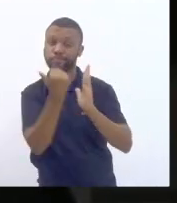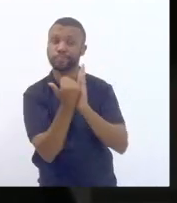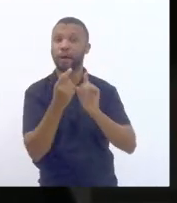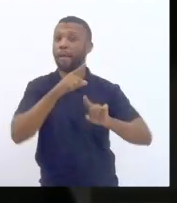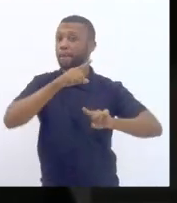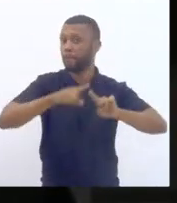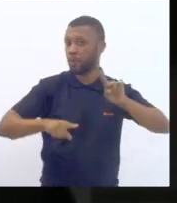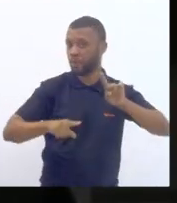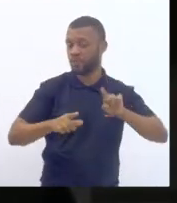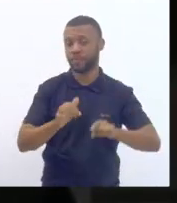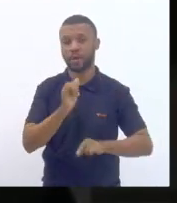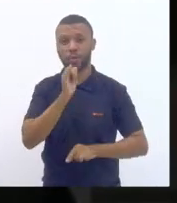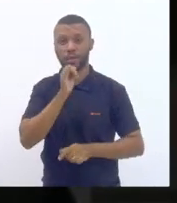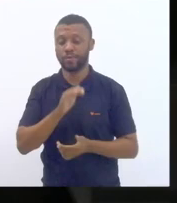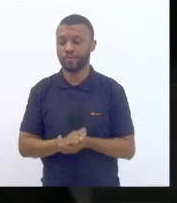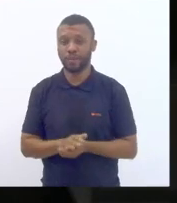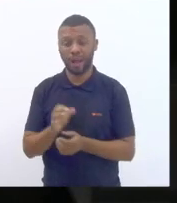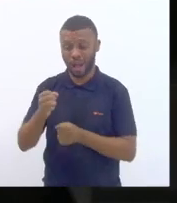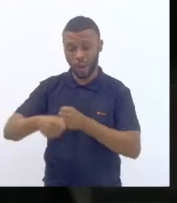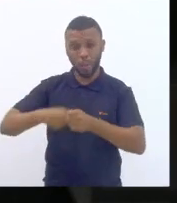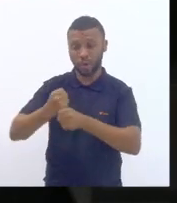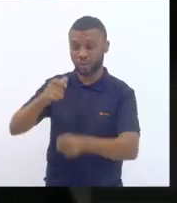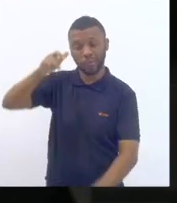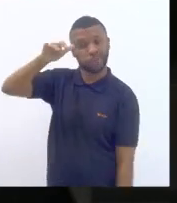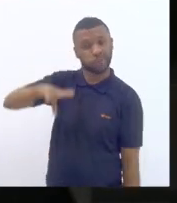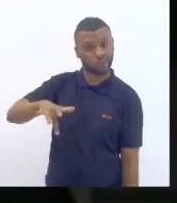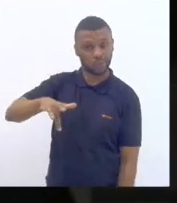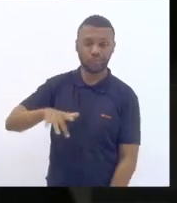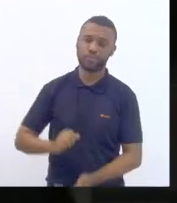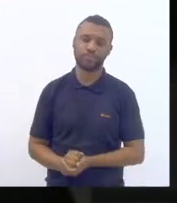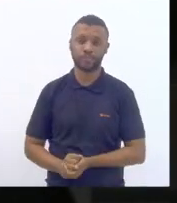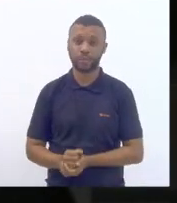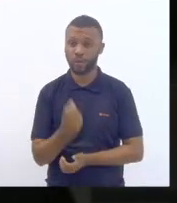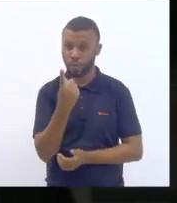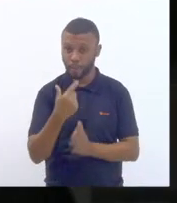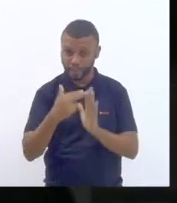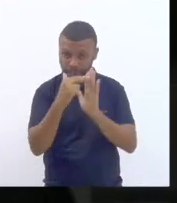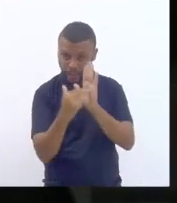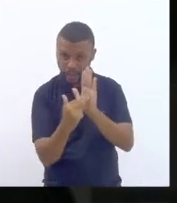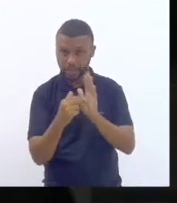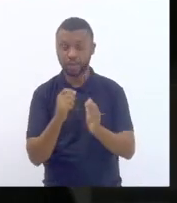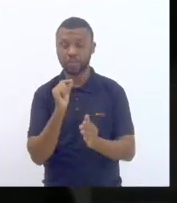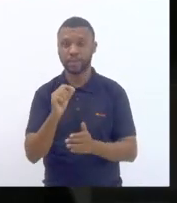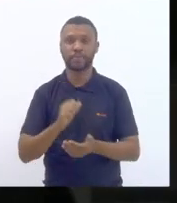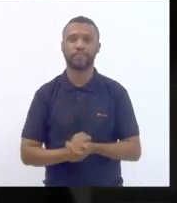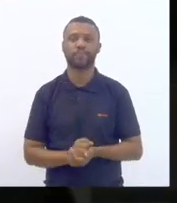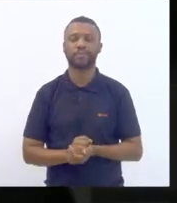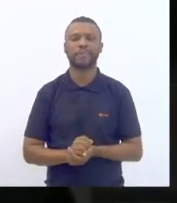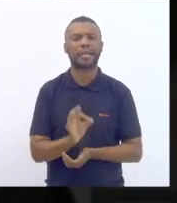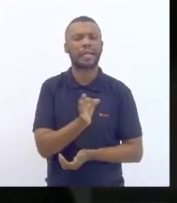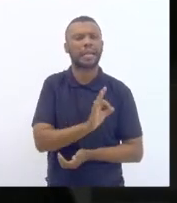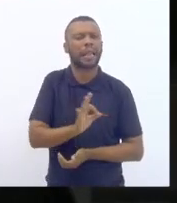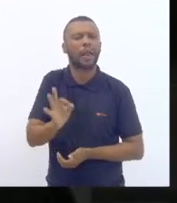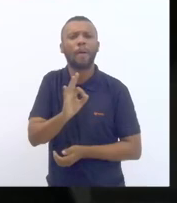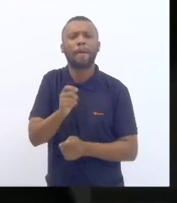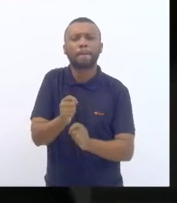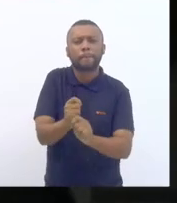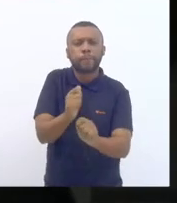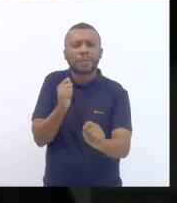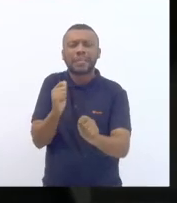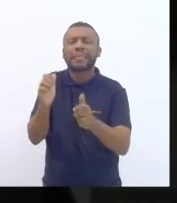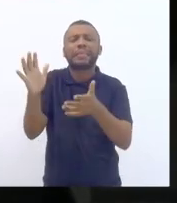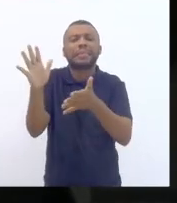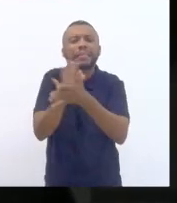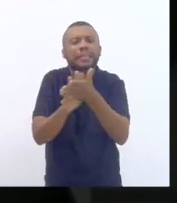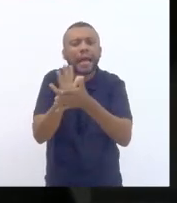ao último ano e uma das proibições é que nem um plano de cargo em um benefício nada